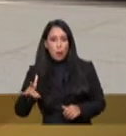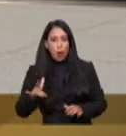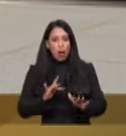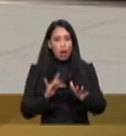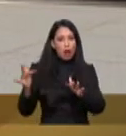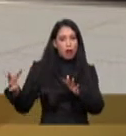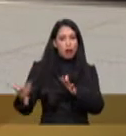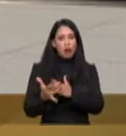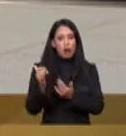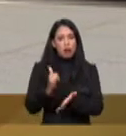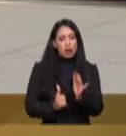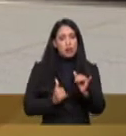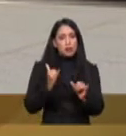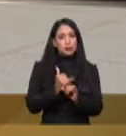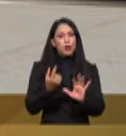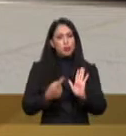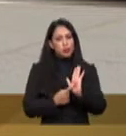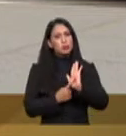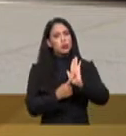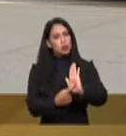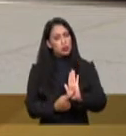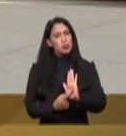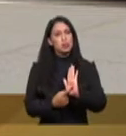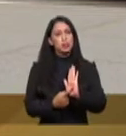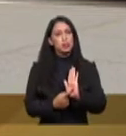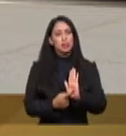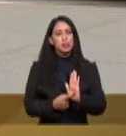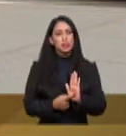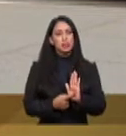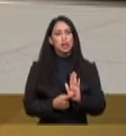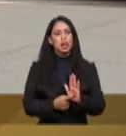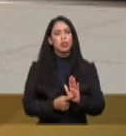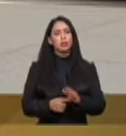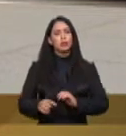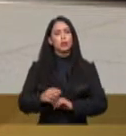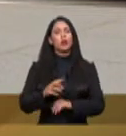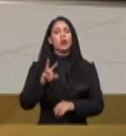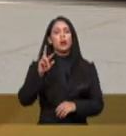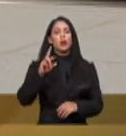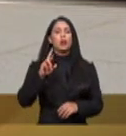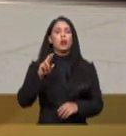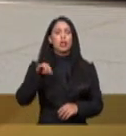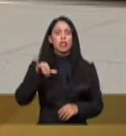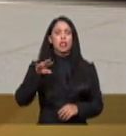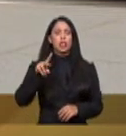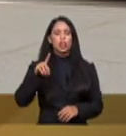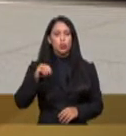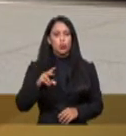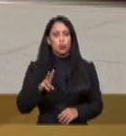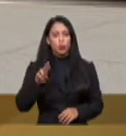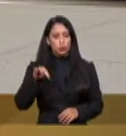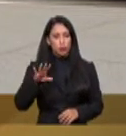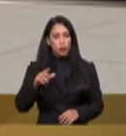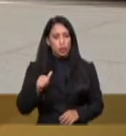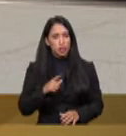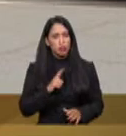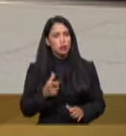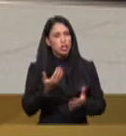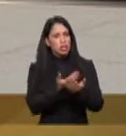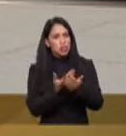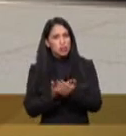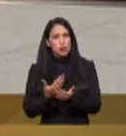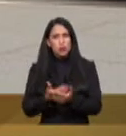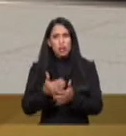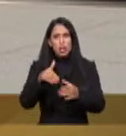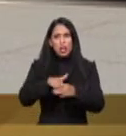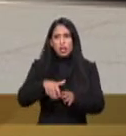foi demonstrado pelo Brexit, a saída do Reino Unido da União Europeia, e vem sendo estudado desde então, inclusive em eleições de